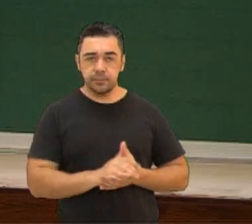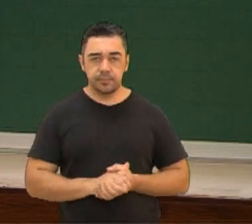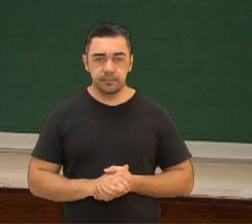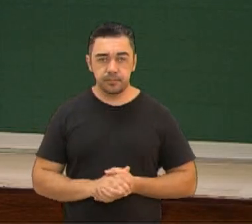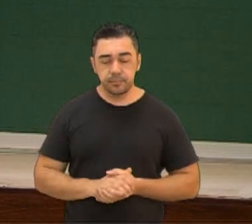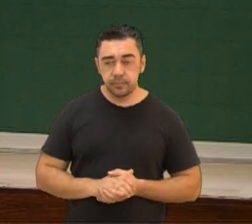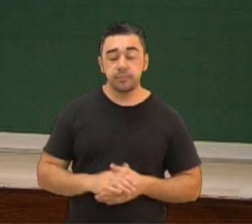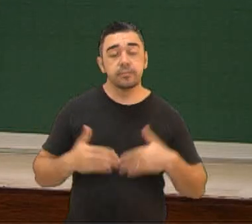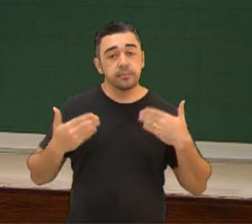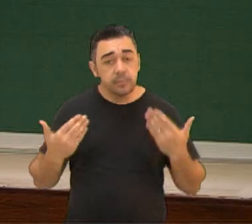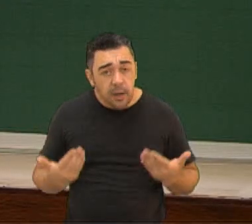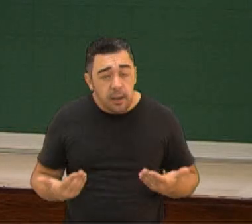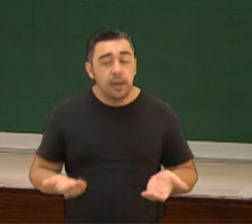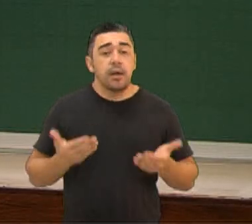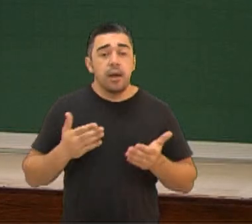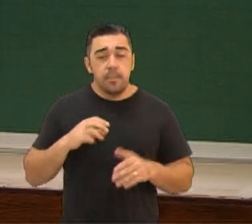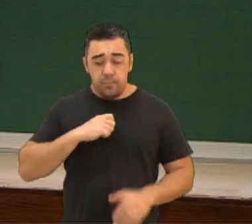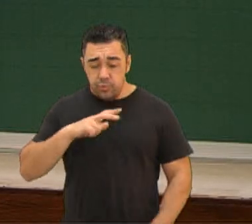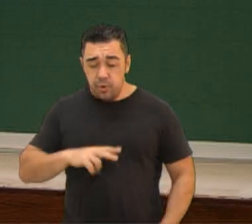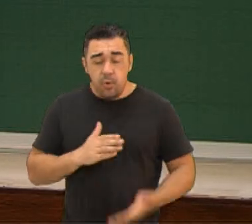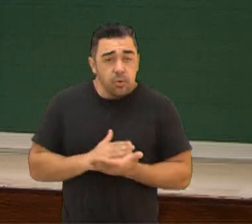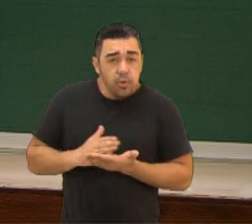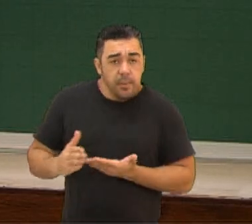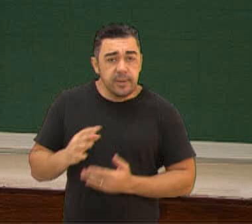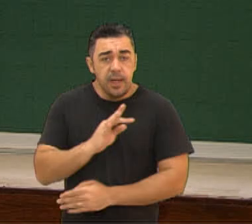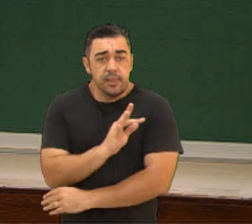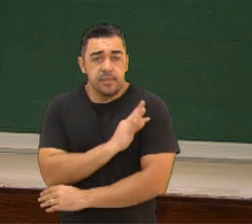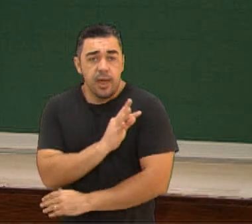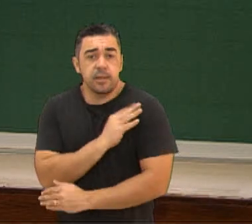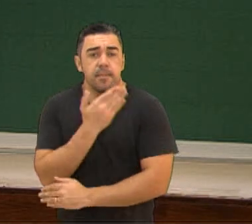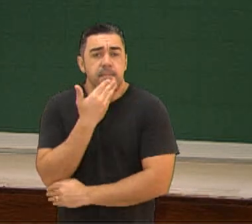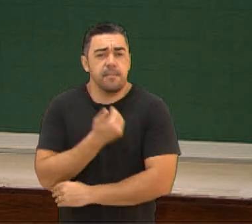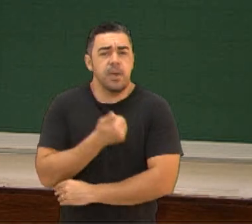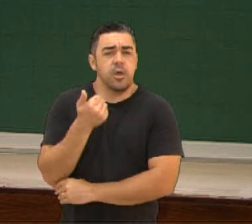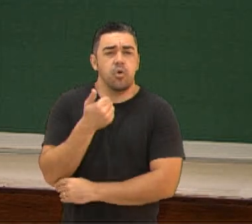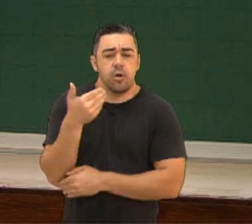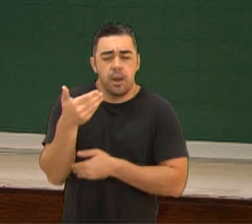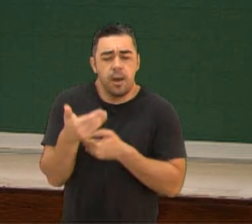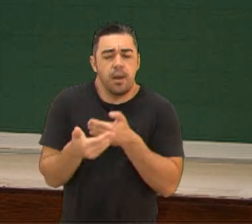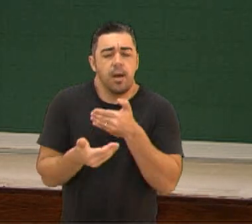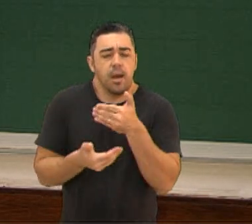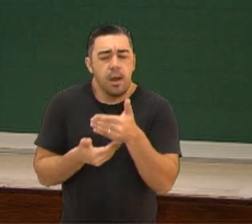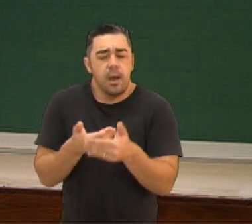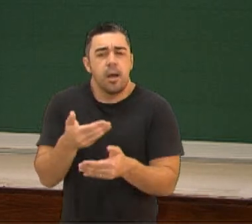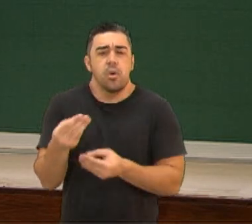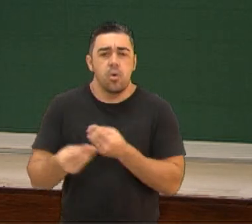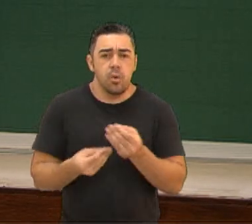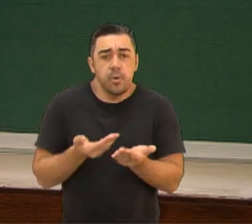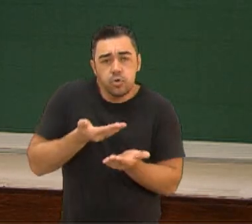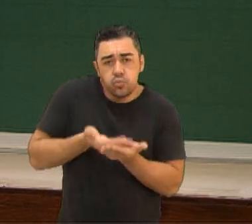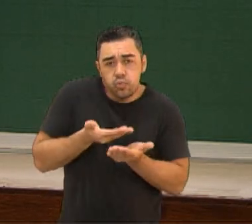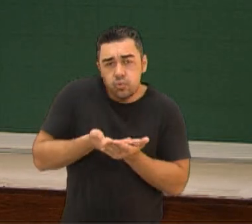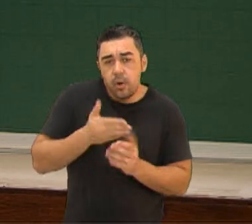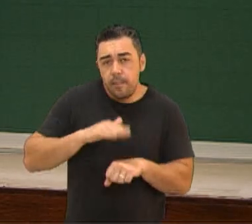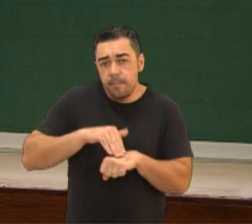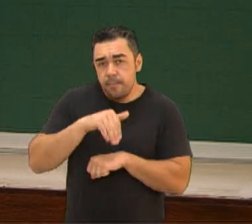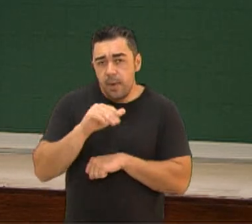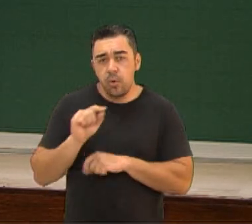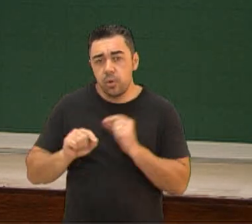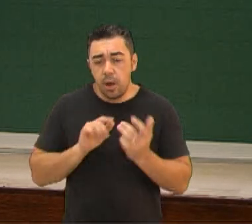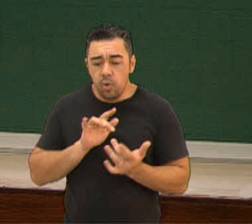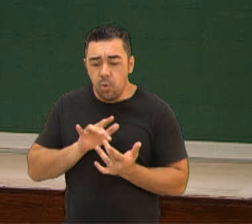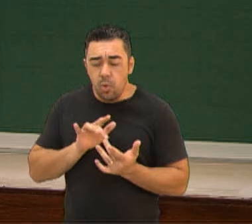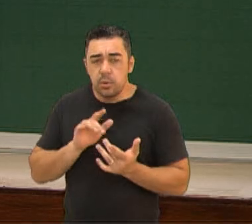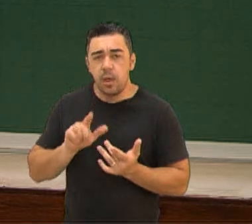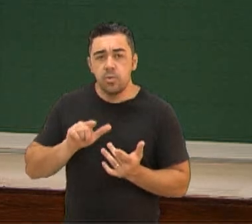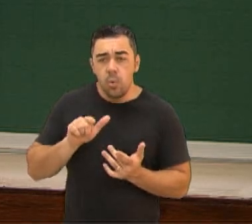começam a desenvolver e aprimorar técnicas de navegação, eles começam a estudar mais, ter um contato